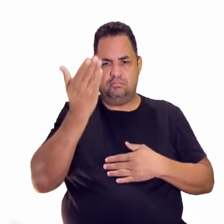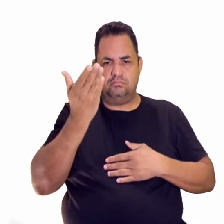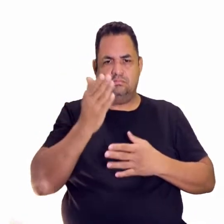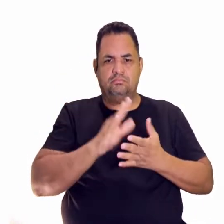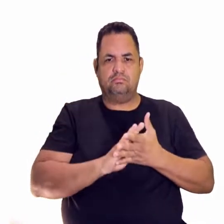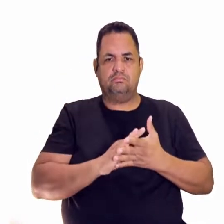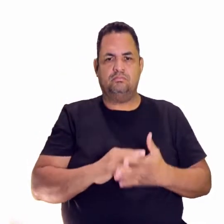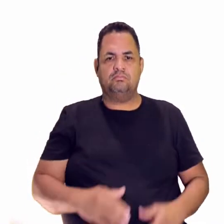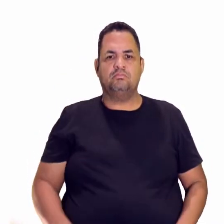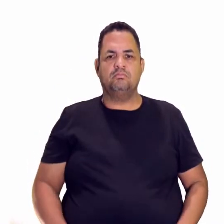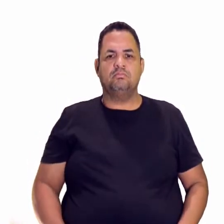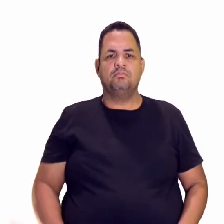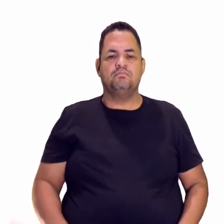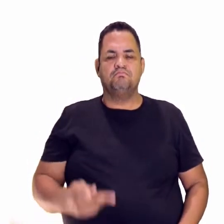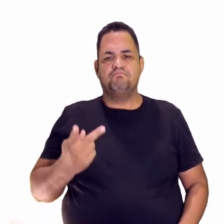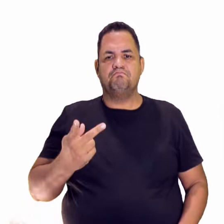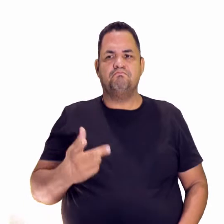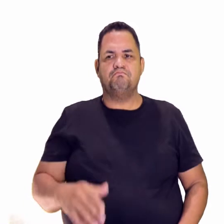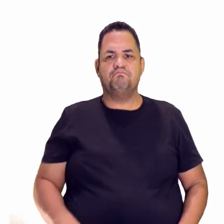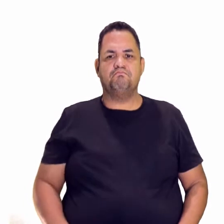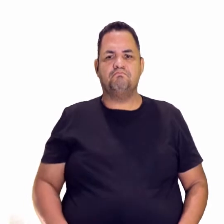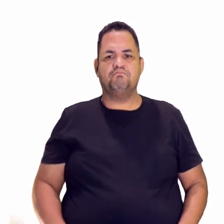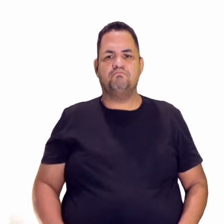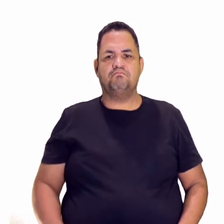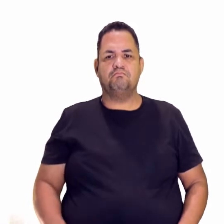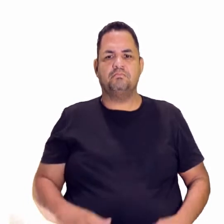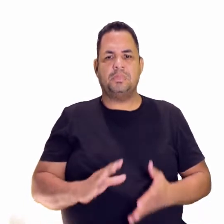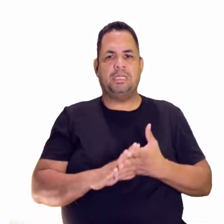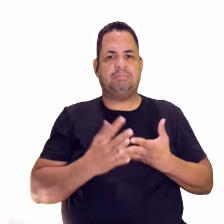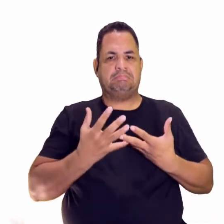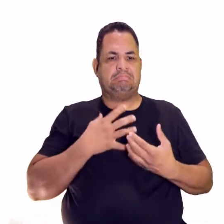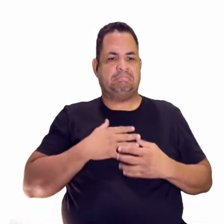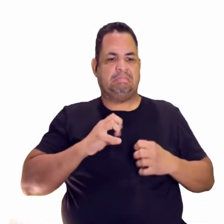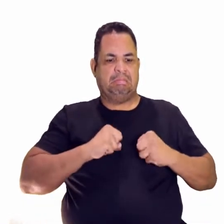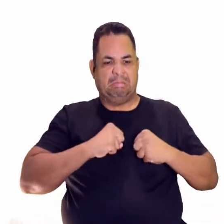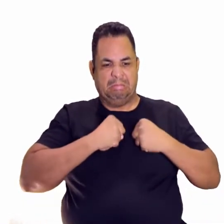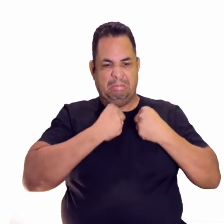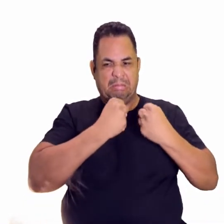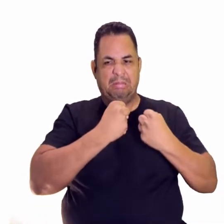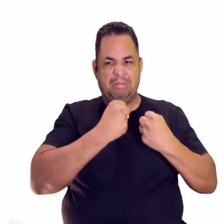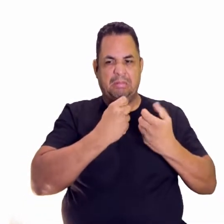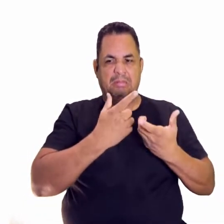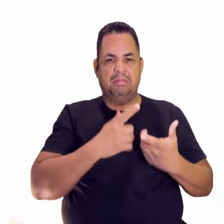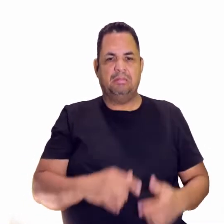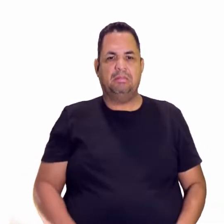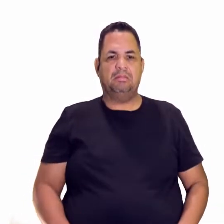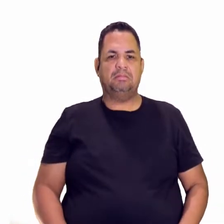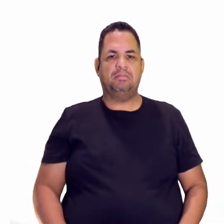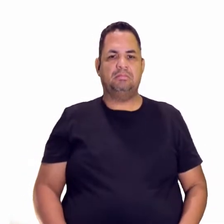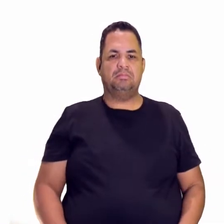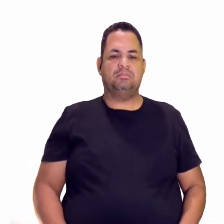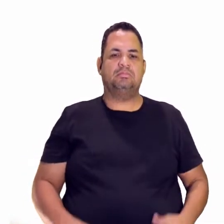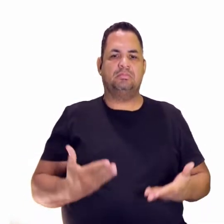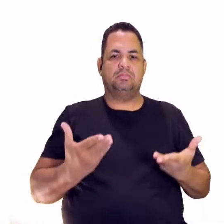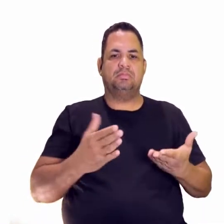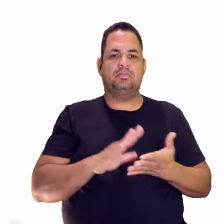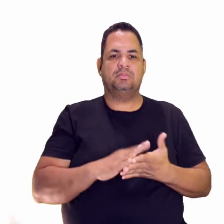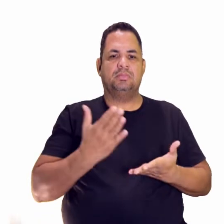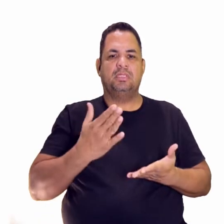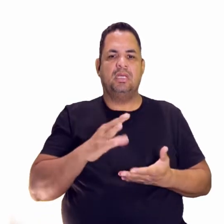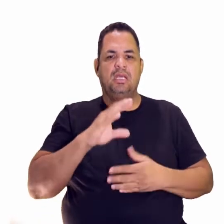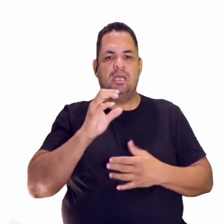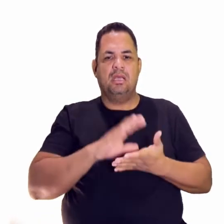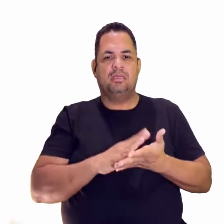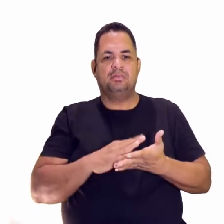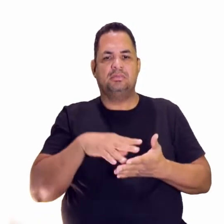de haters, de pessoas que cultivam o ódio, muita gente está aí enaltecendo e exaltando